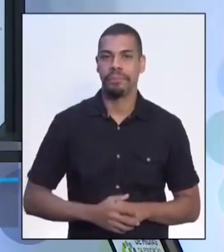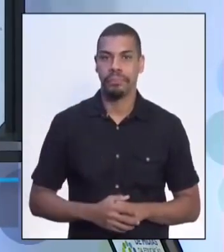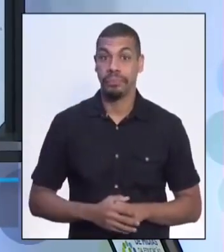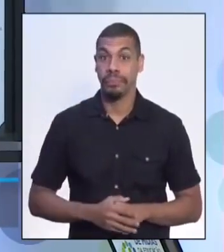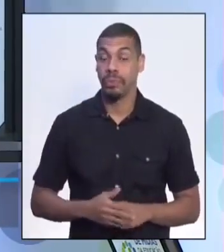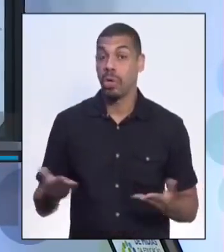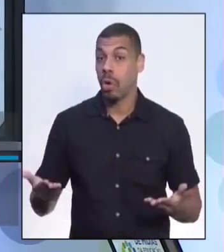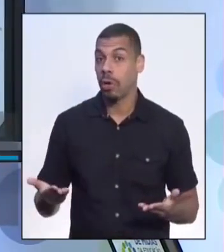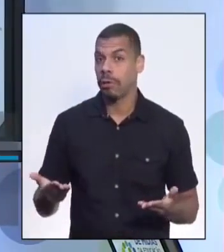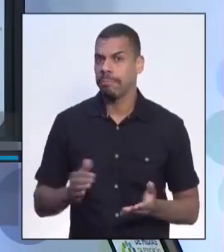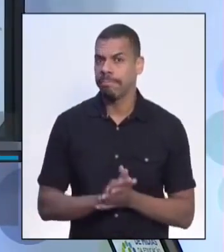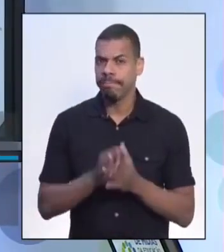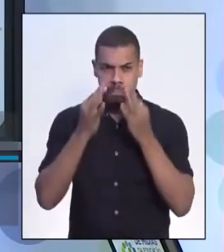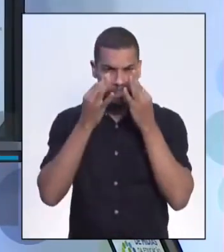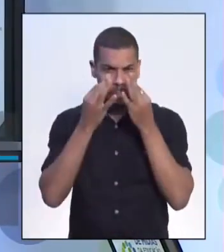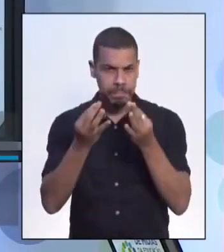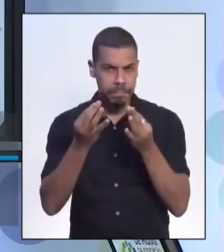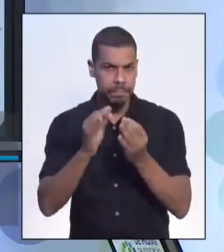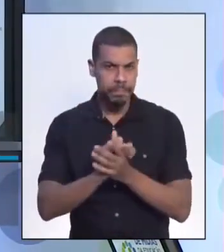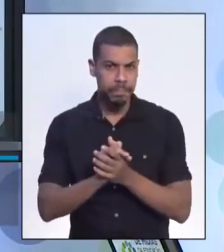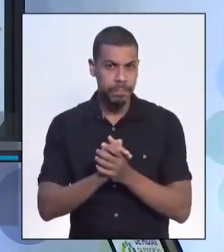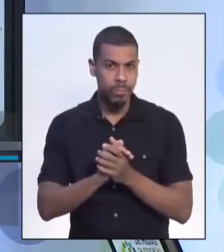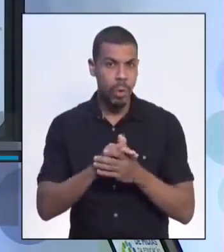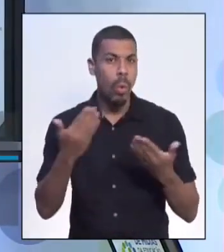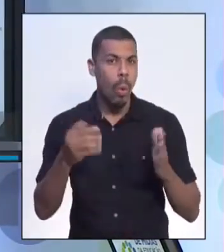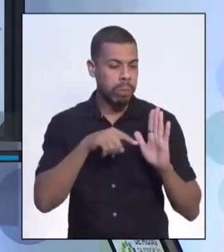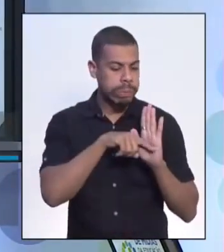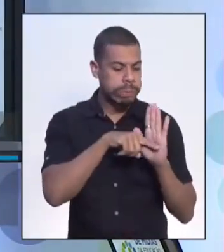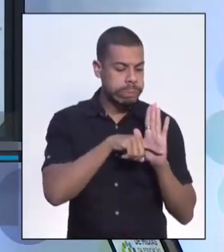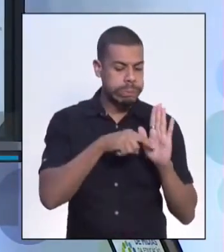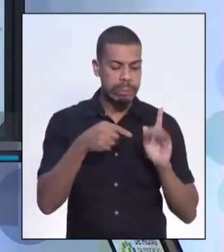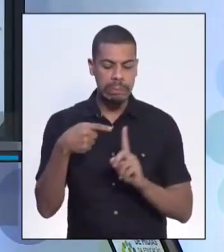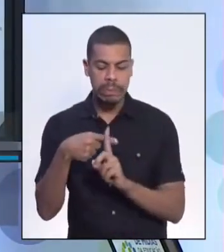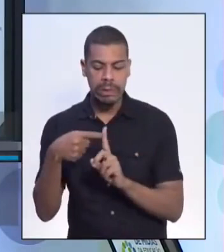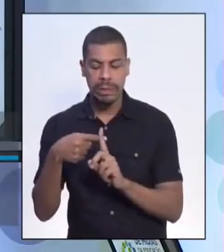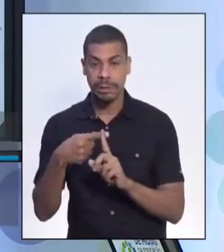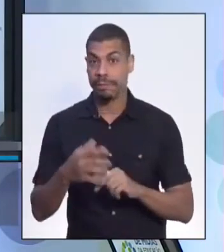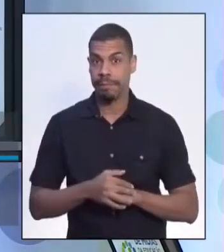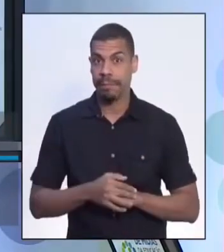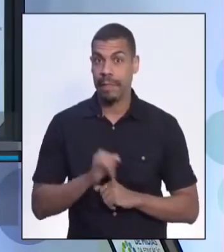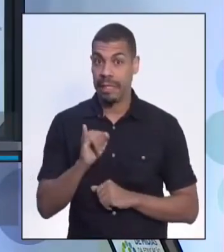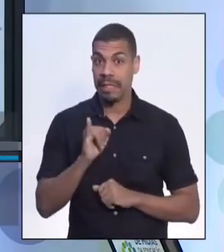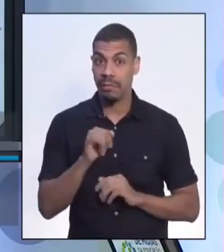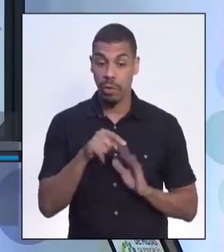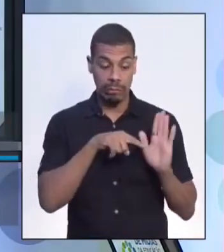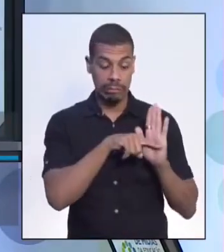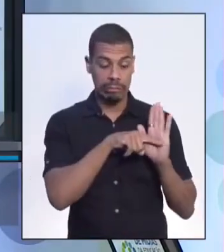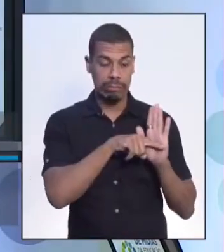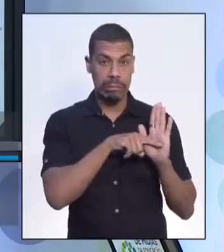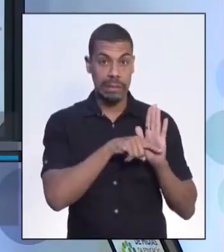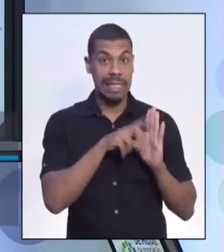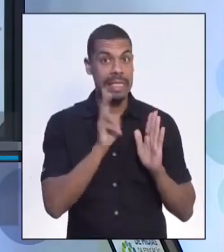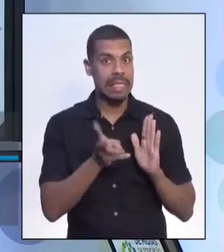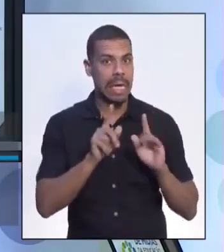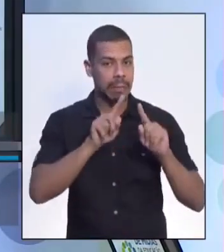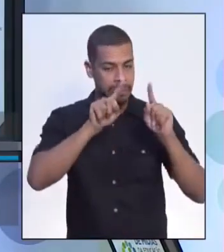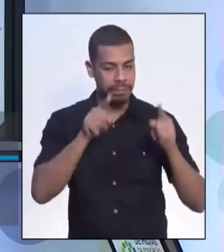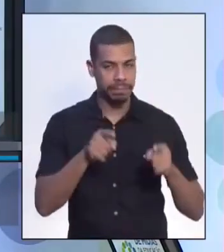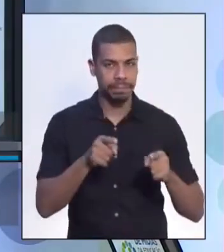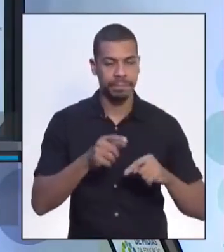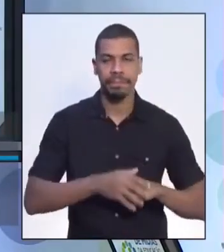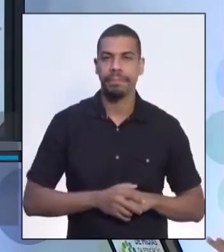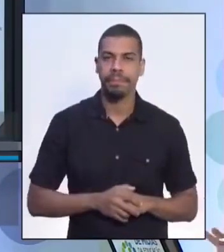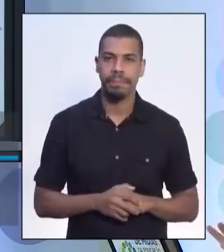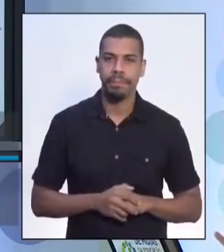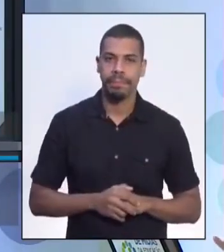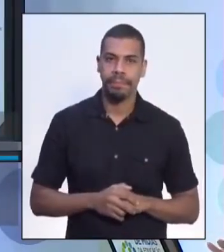falei para vocês? Prestar atenção no sinal. Se for negativo, coloque sempre dentro dos parênteses, correto?